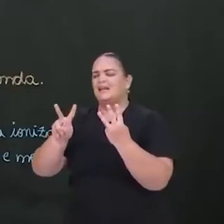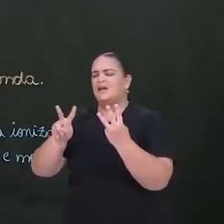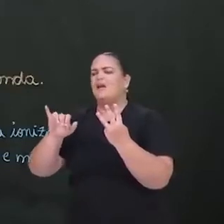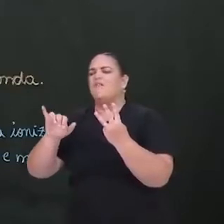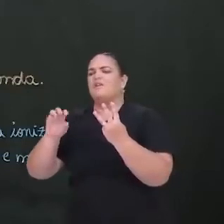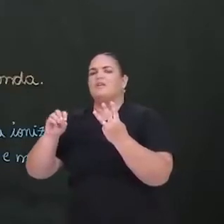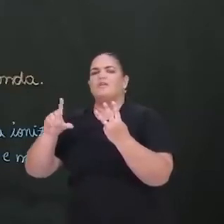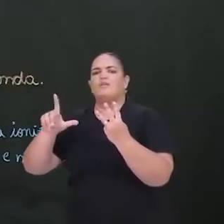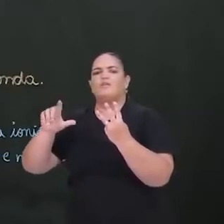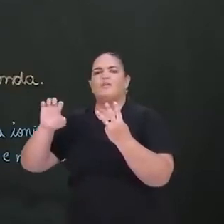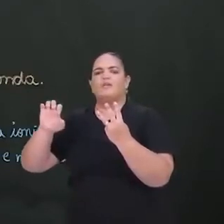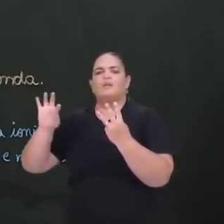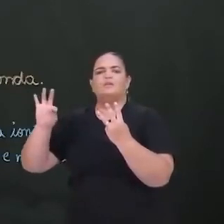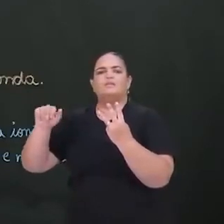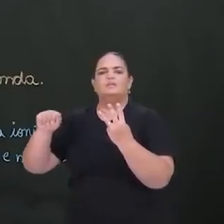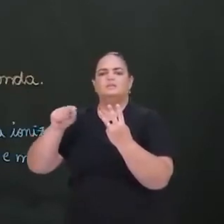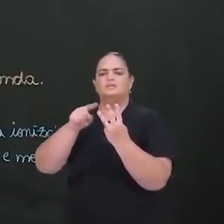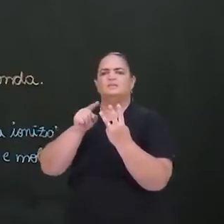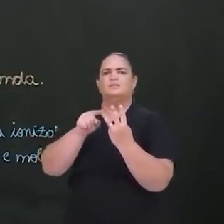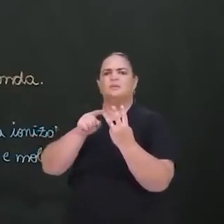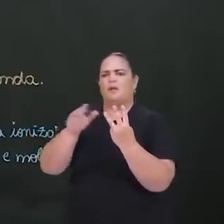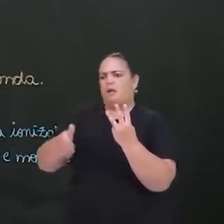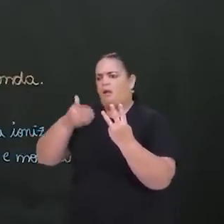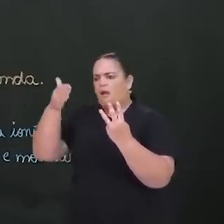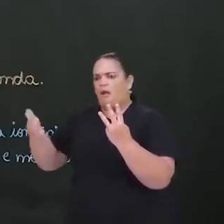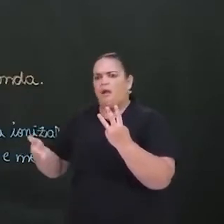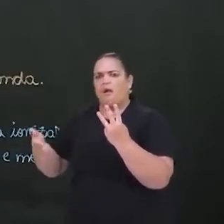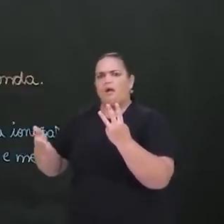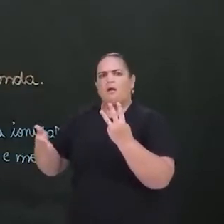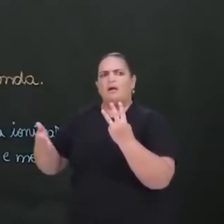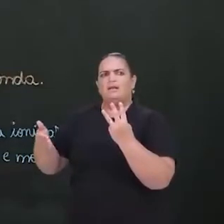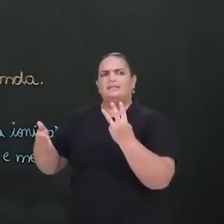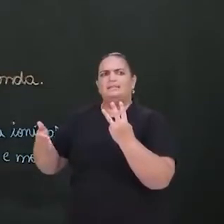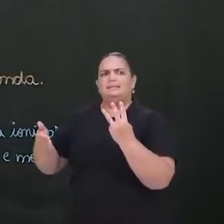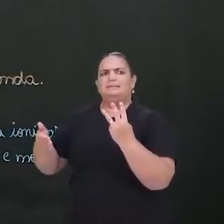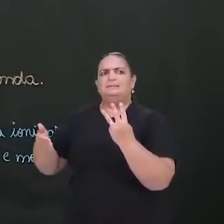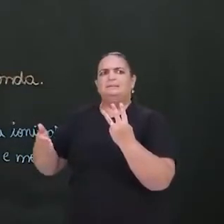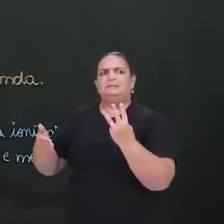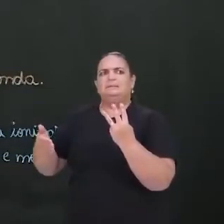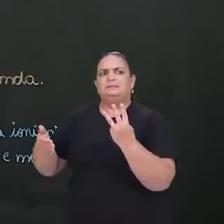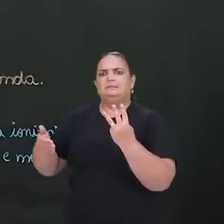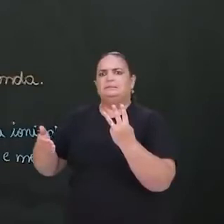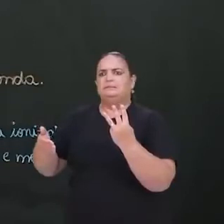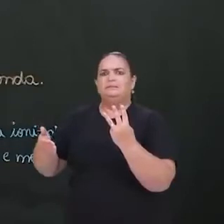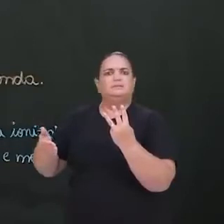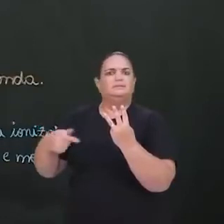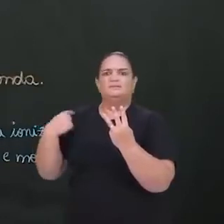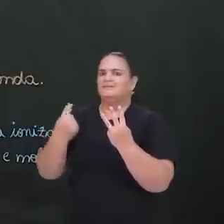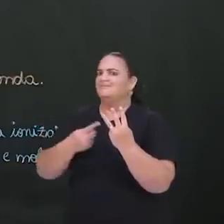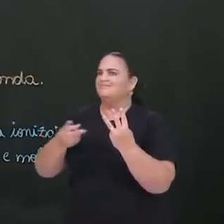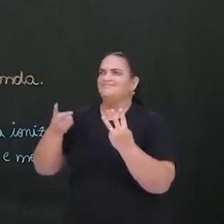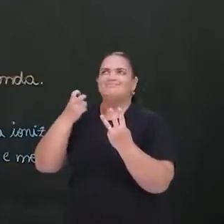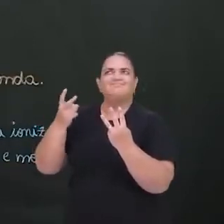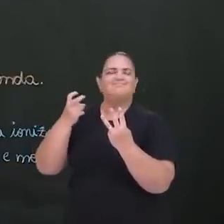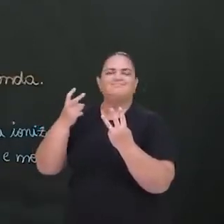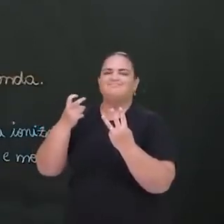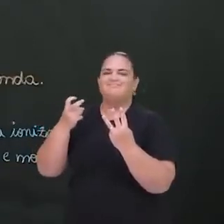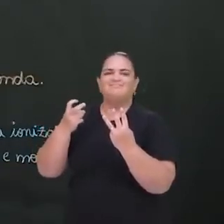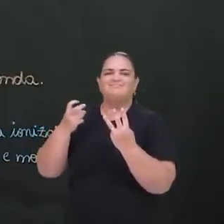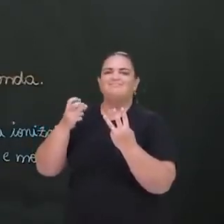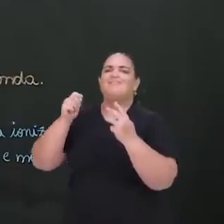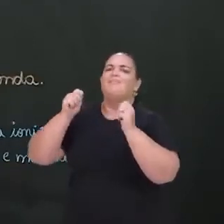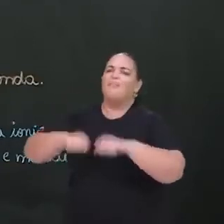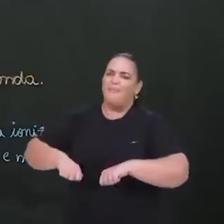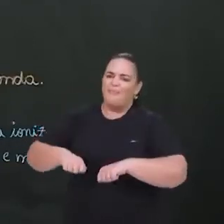está aqui, ó, a cor. Passei da violeta, eu tenho a ultravioleta. Enxergamos a ultravioleta? Não. Pode ser danosa?